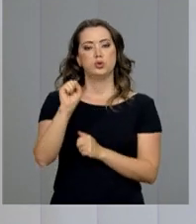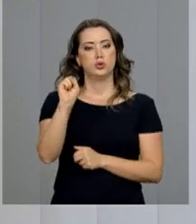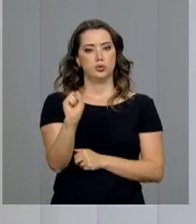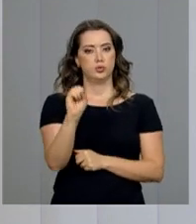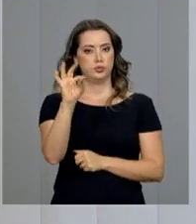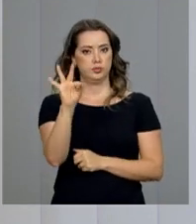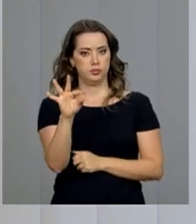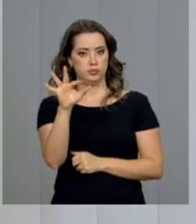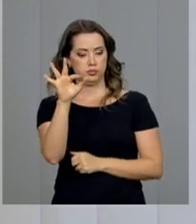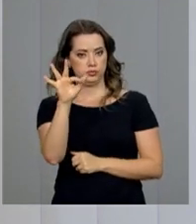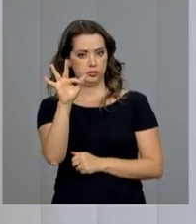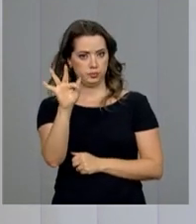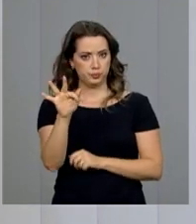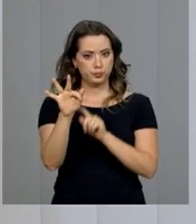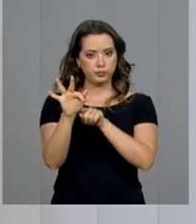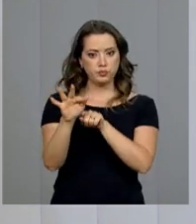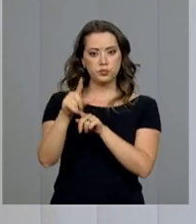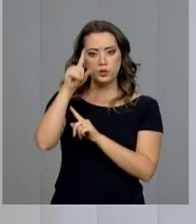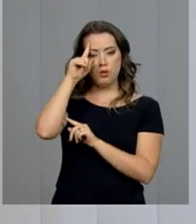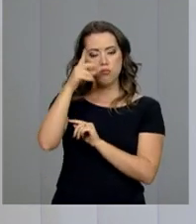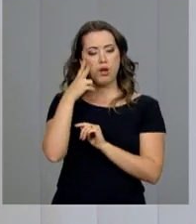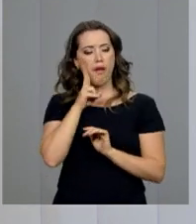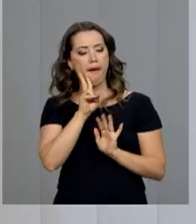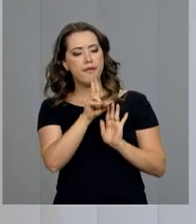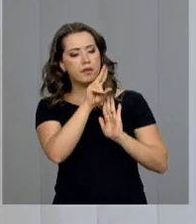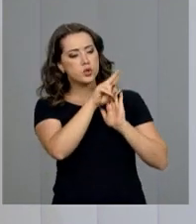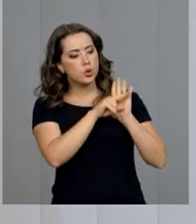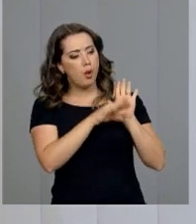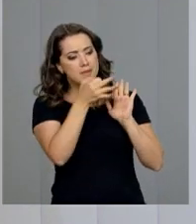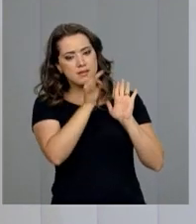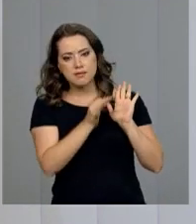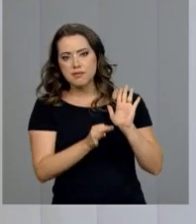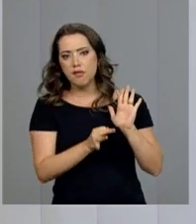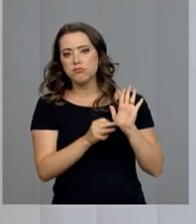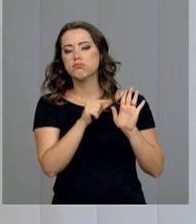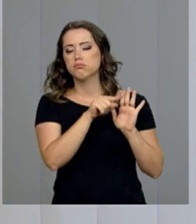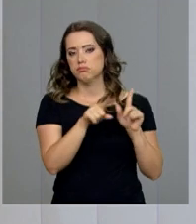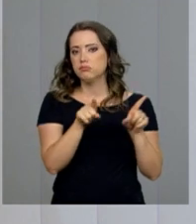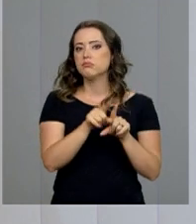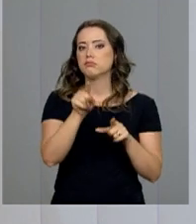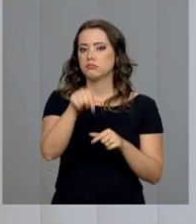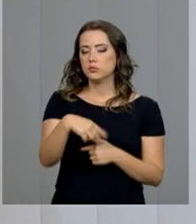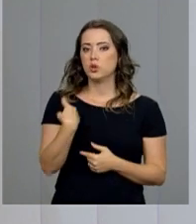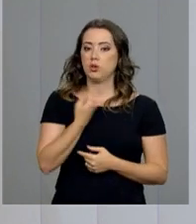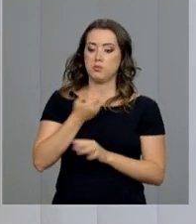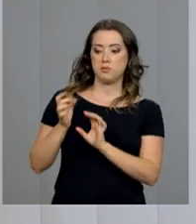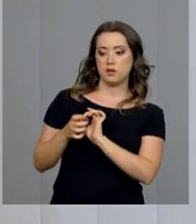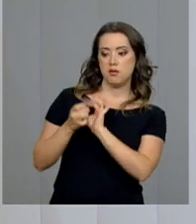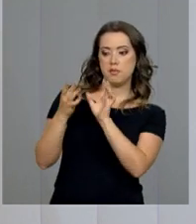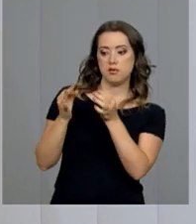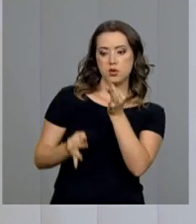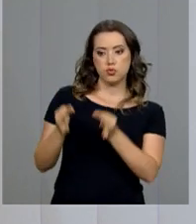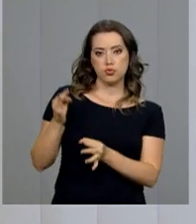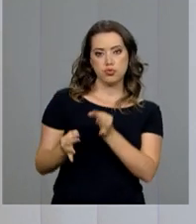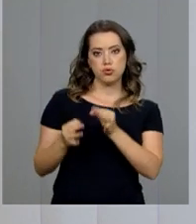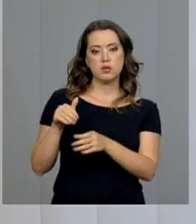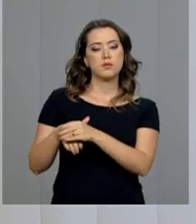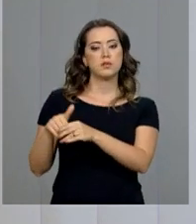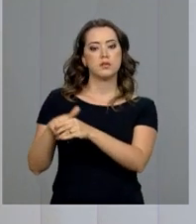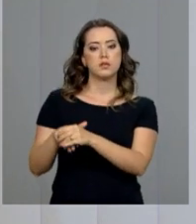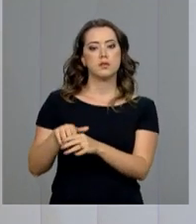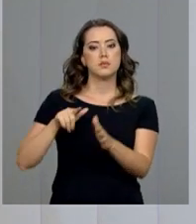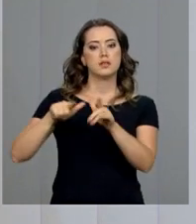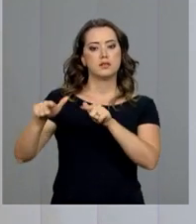diretrizes, esclarecimentos em relação às normas expedidas, também porque precisamos da autorização da Justiça Eleitoral para